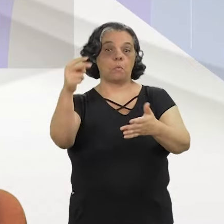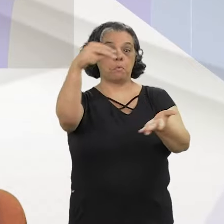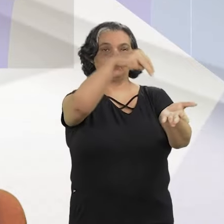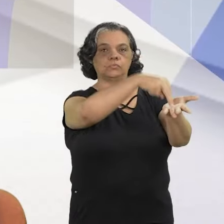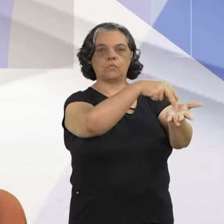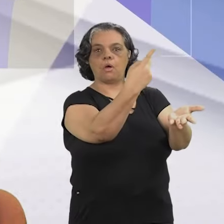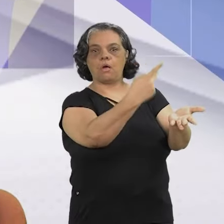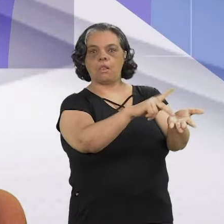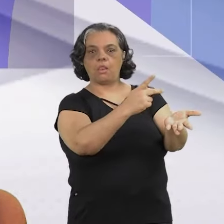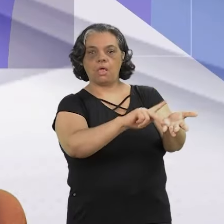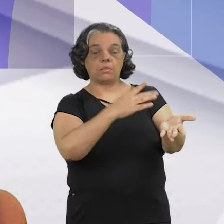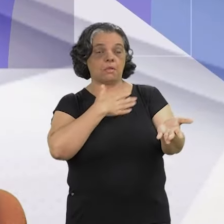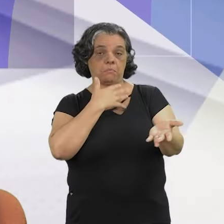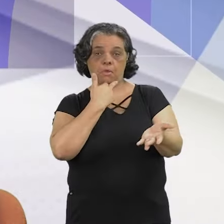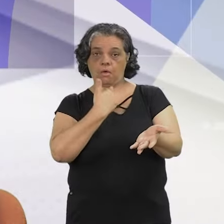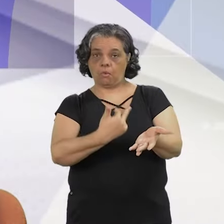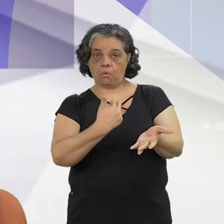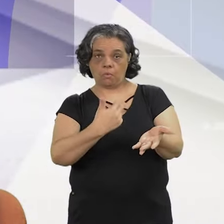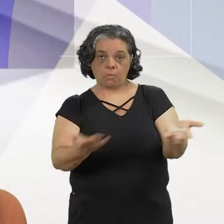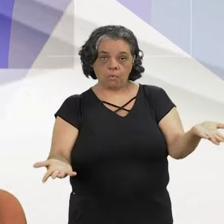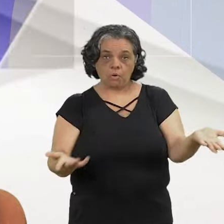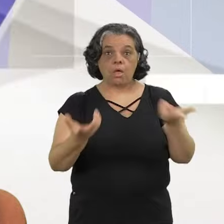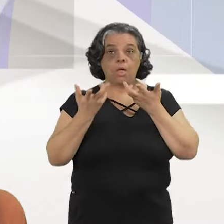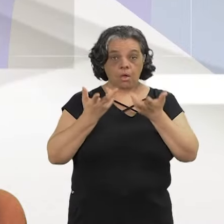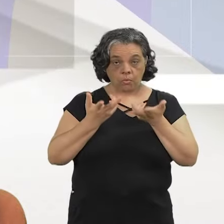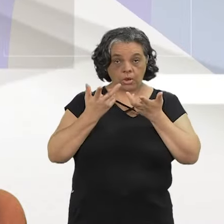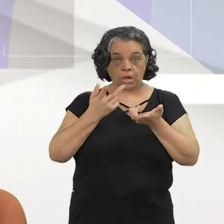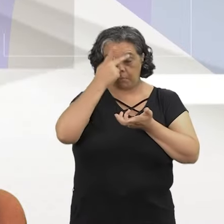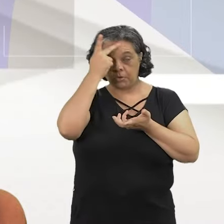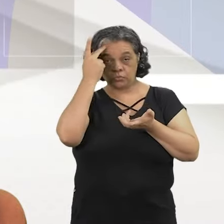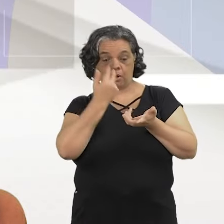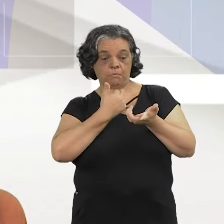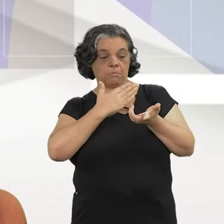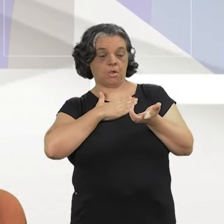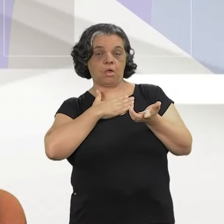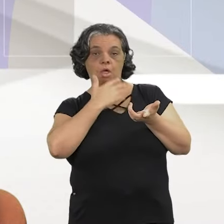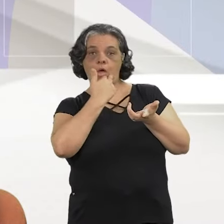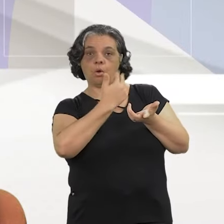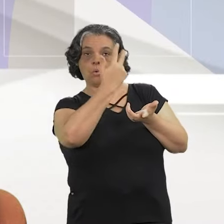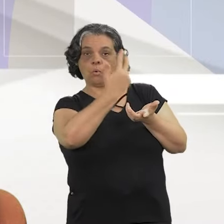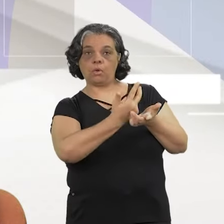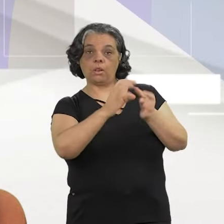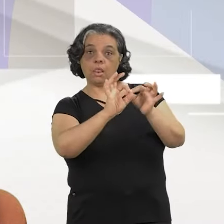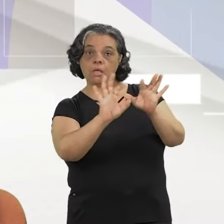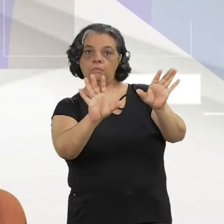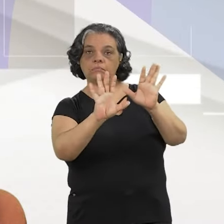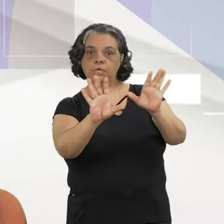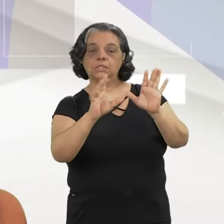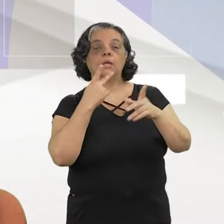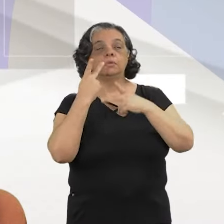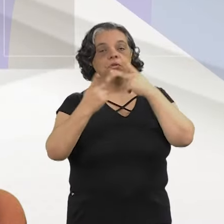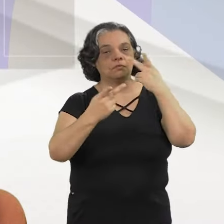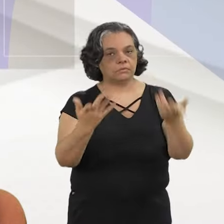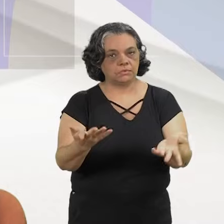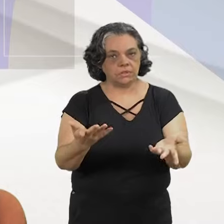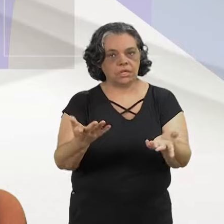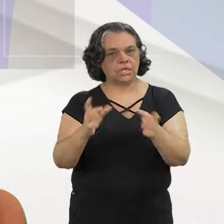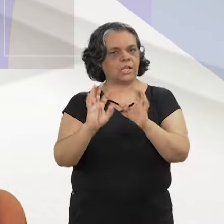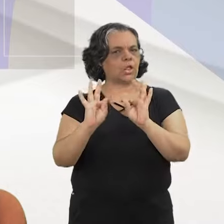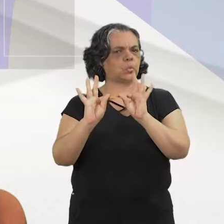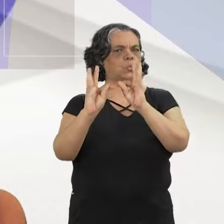e da minha cor né falando eu quero que seja alguém com da minha cor com liberdade de falar né que é